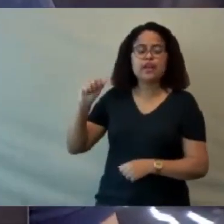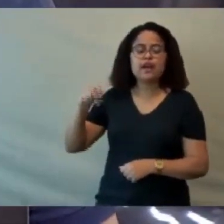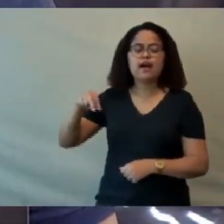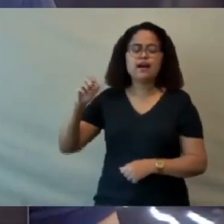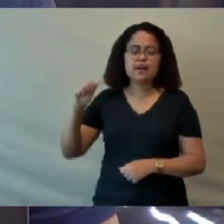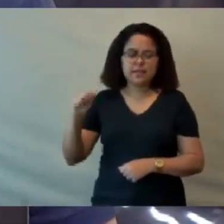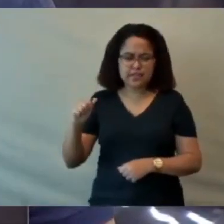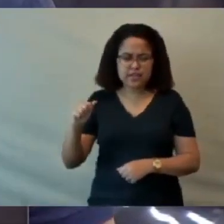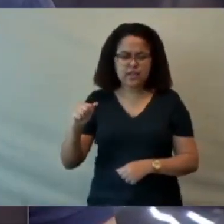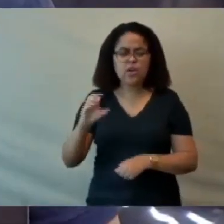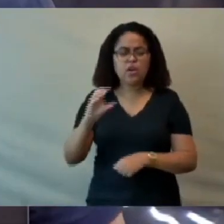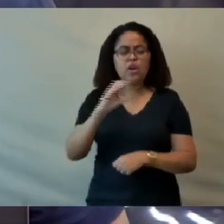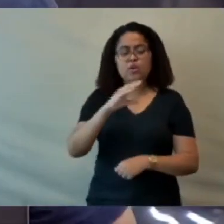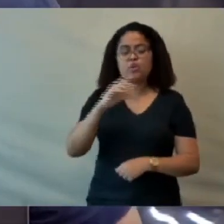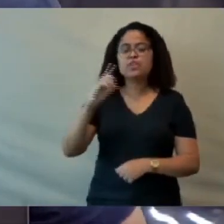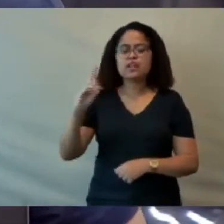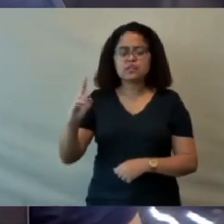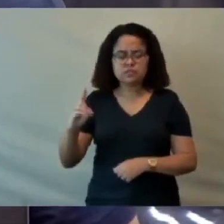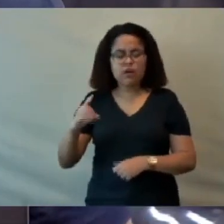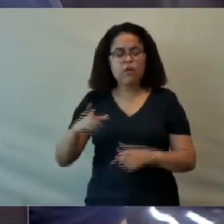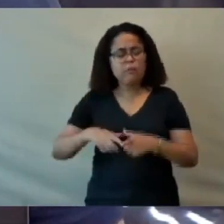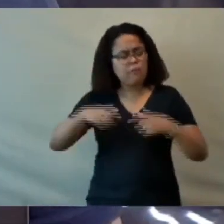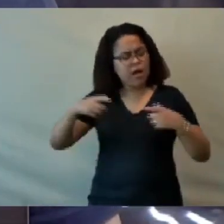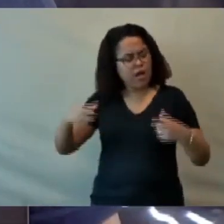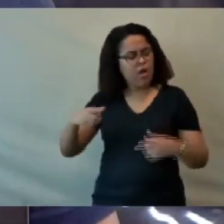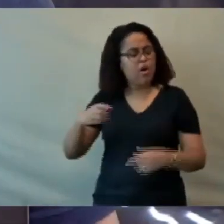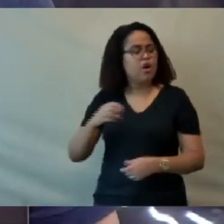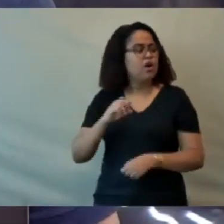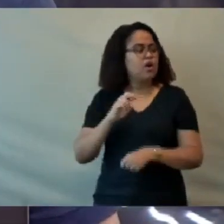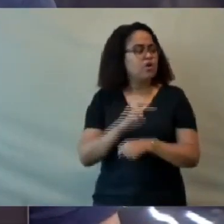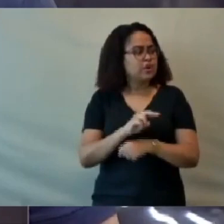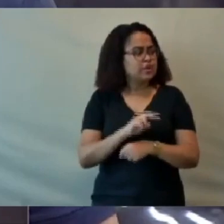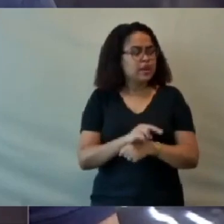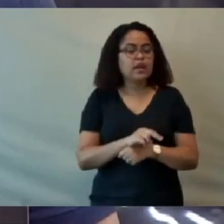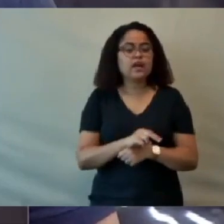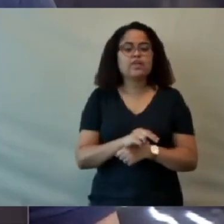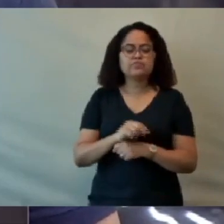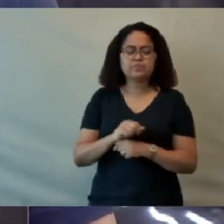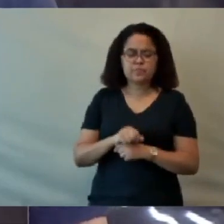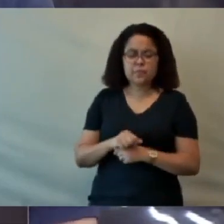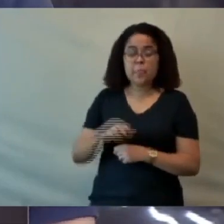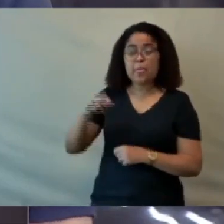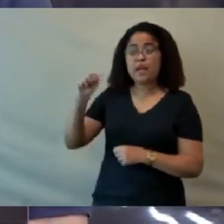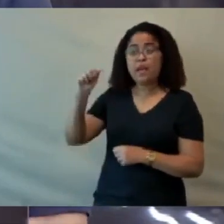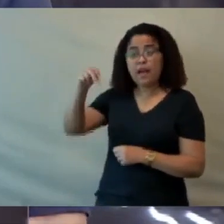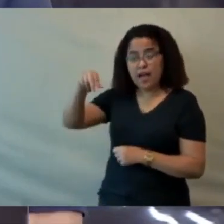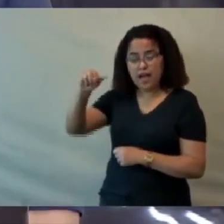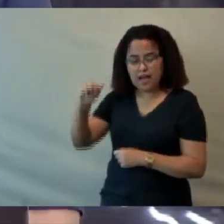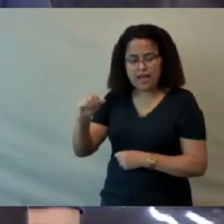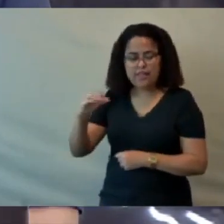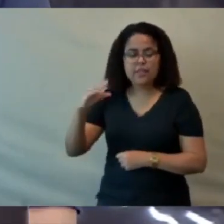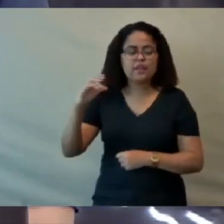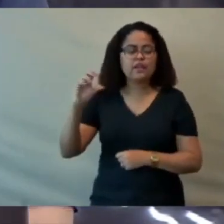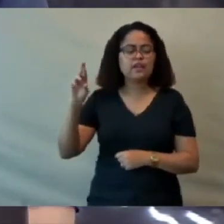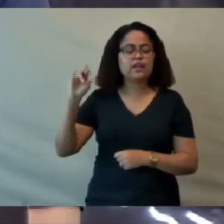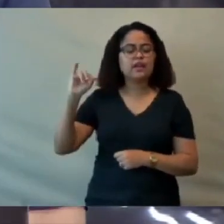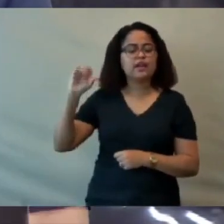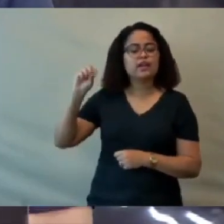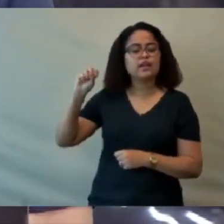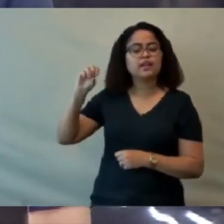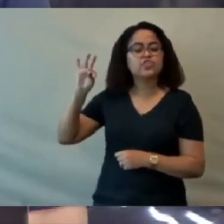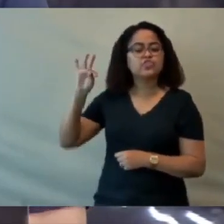a Lussandra eu falei a Carla eu falei a Ana Cristina a Cláudia Martins e a Sheila